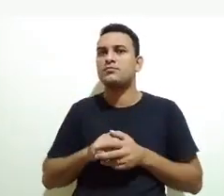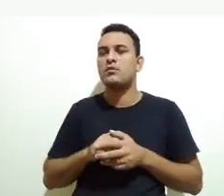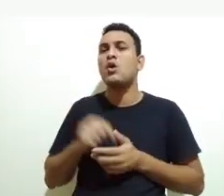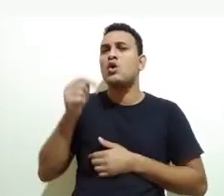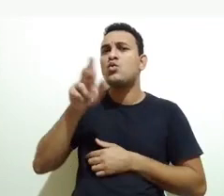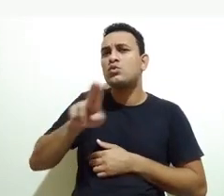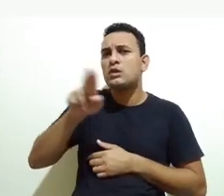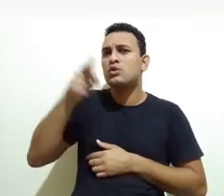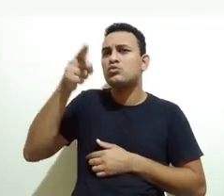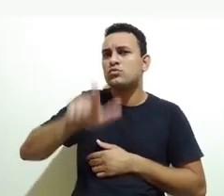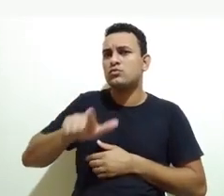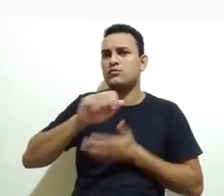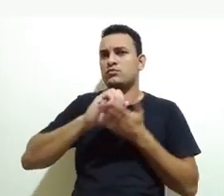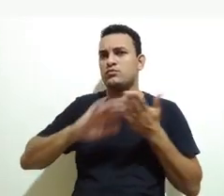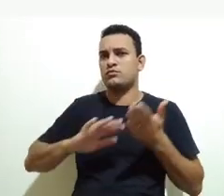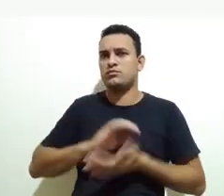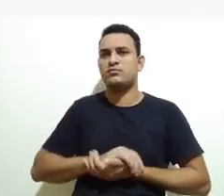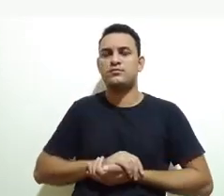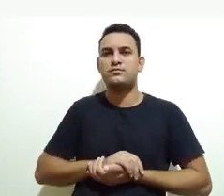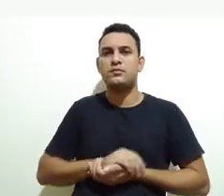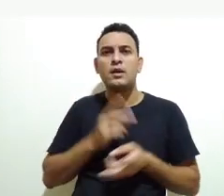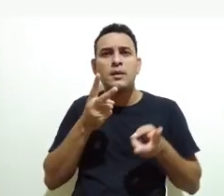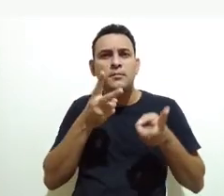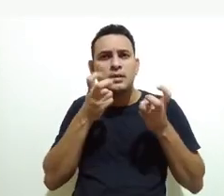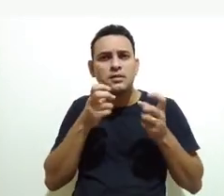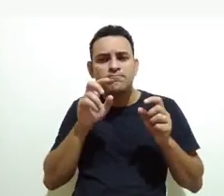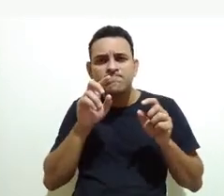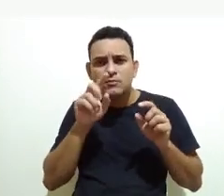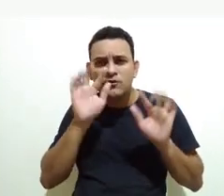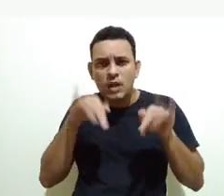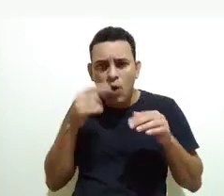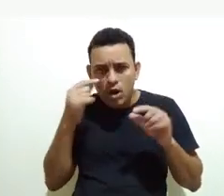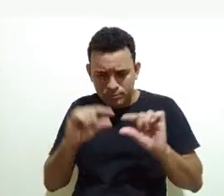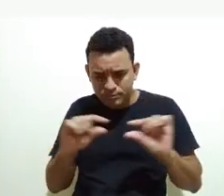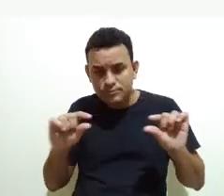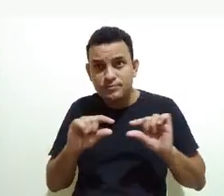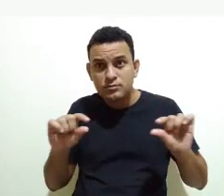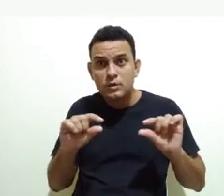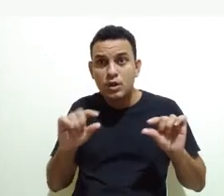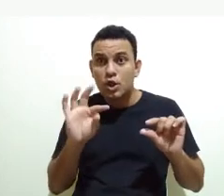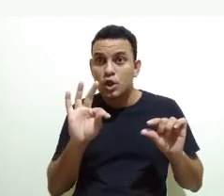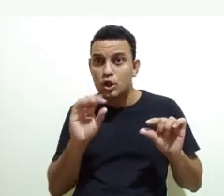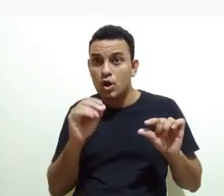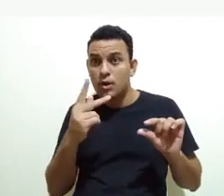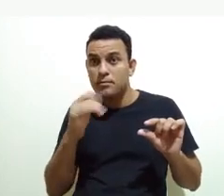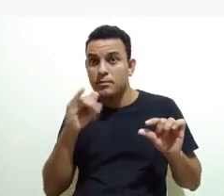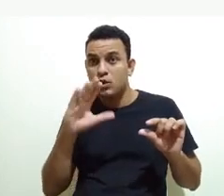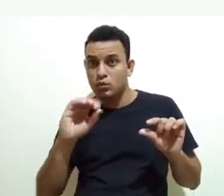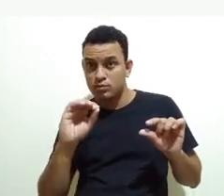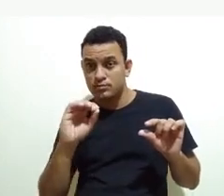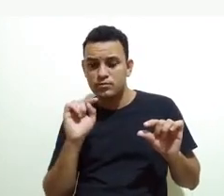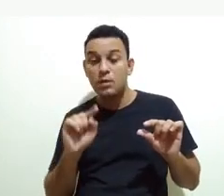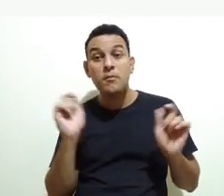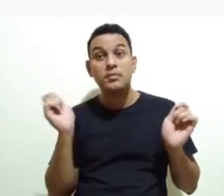Pergunta, Material e Reutilizar Postagem. Perceba que ao final desta aba, há